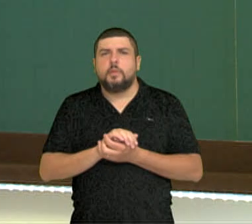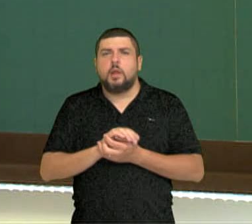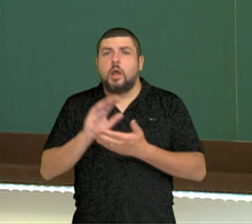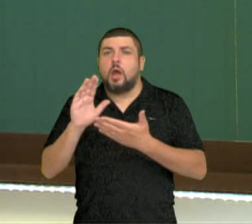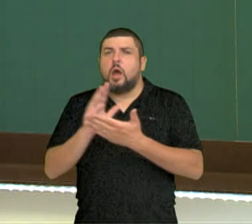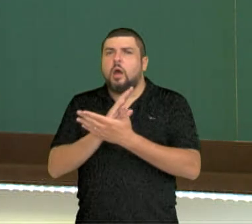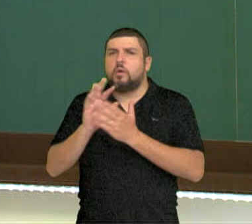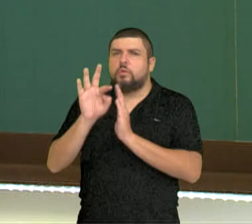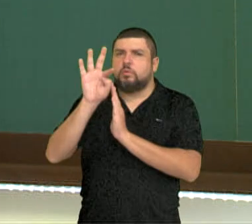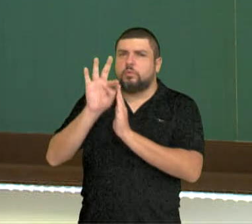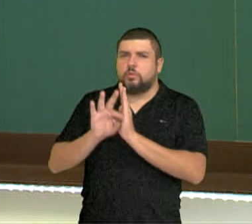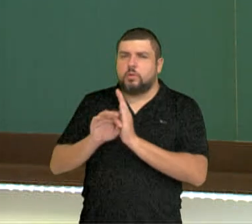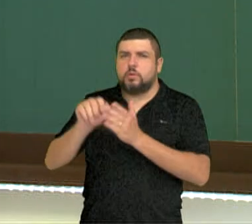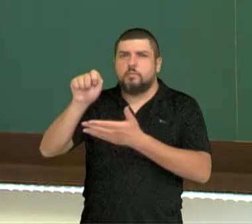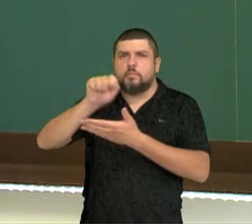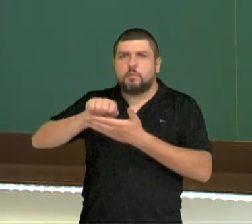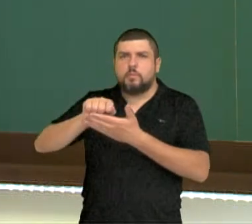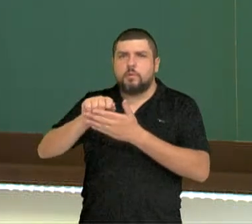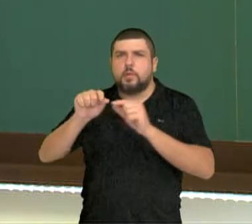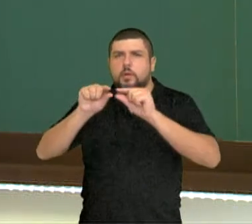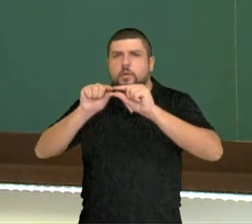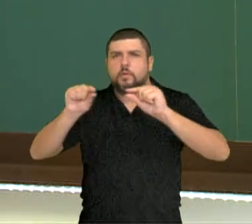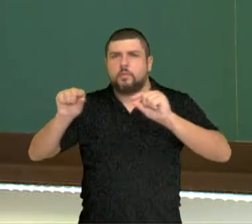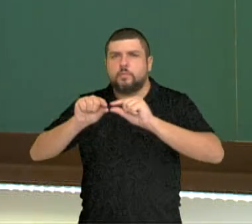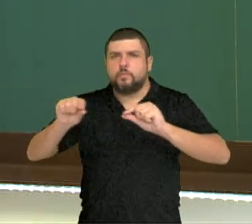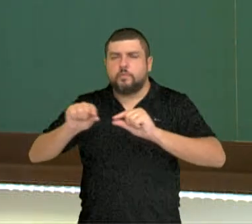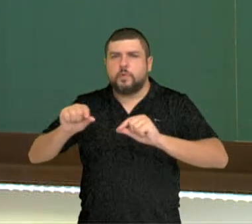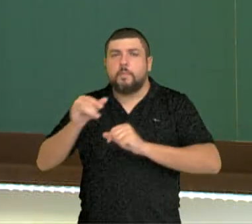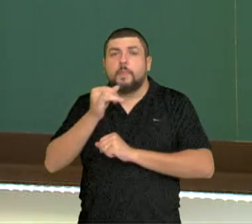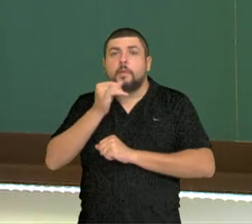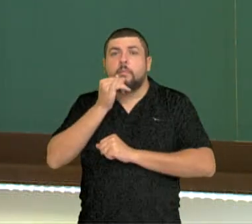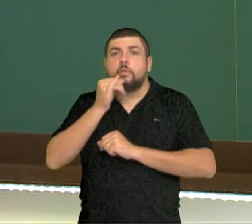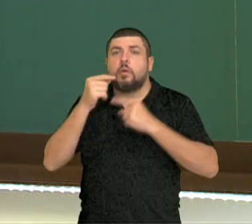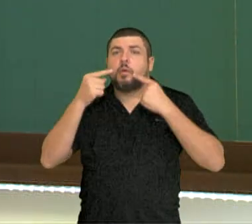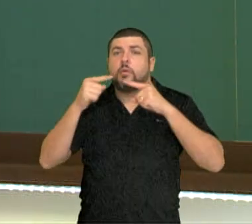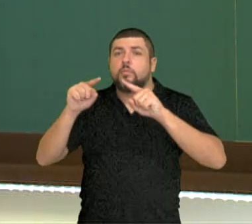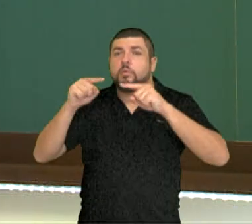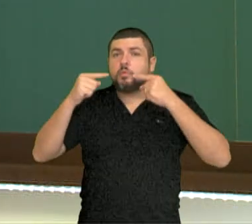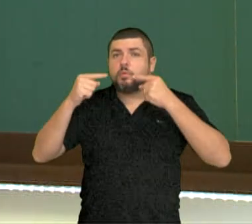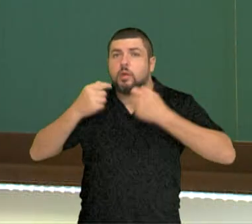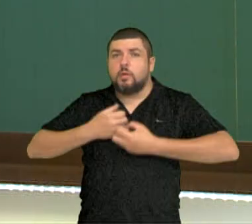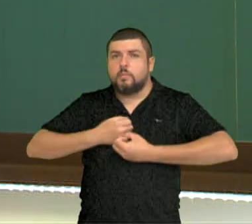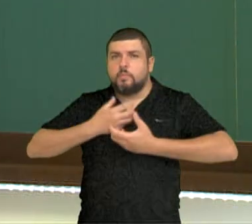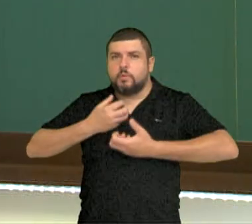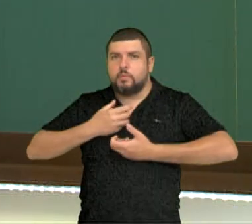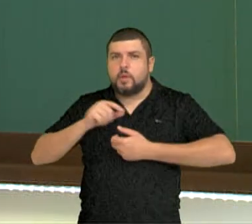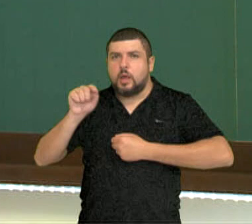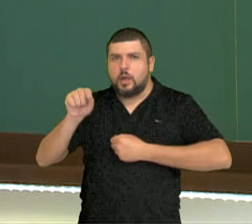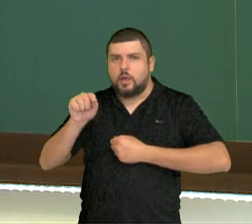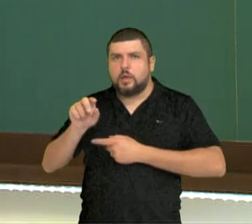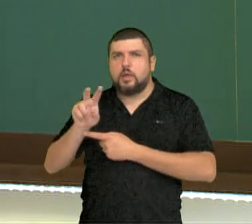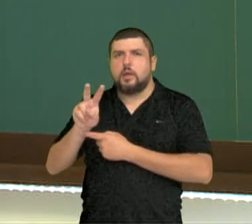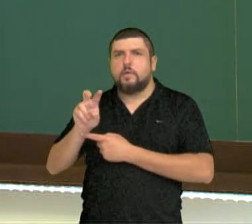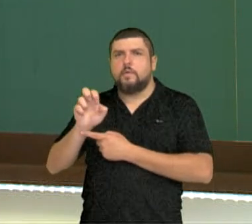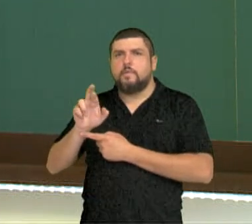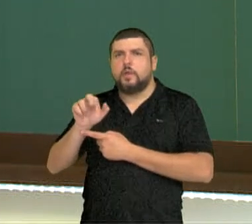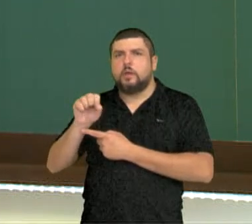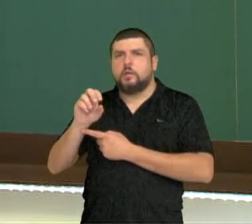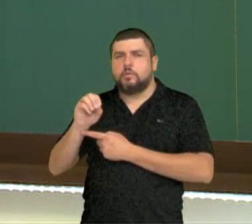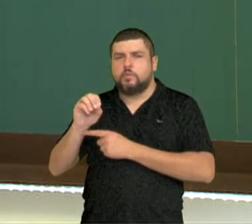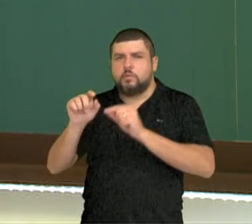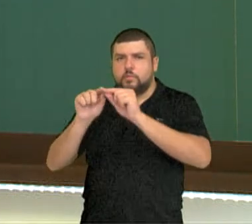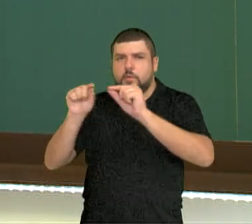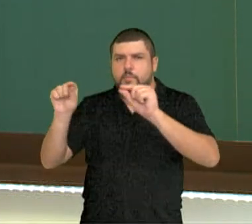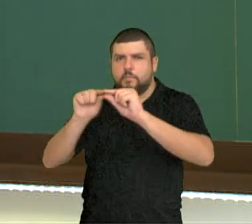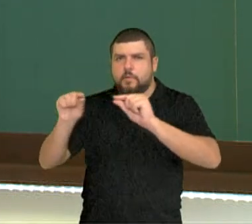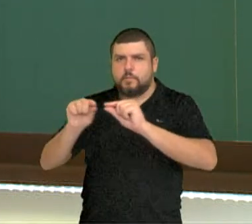Por exemplo, a música, o poema, eles são escritos em formas de versos, certo? Então, para diferenciar, então